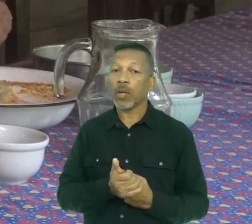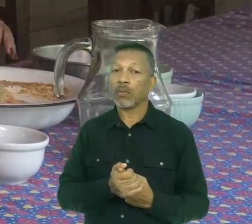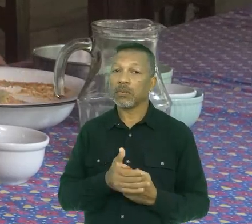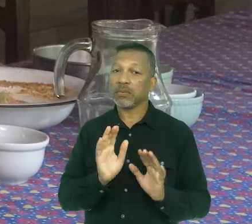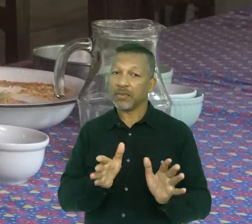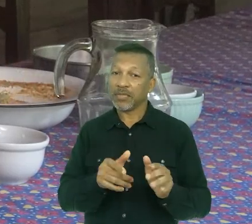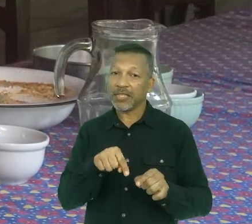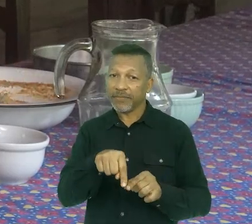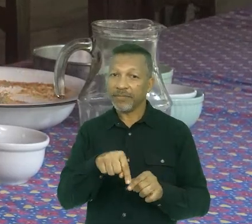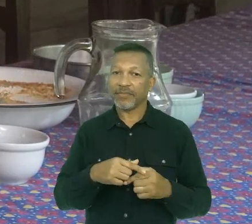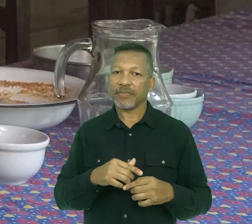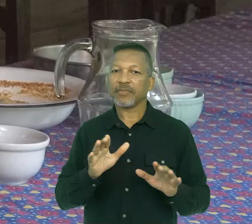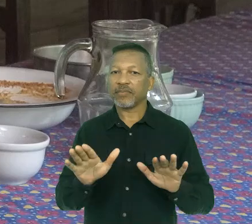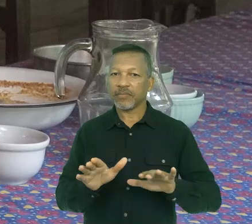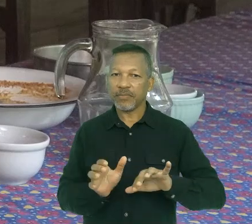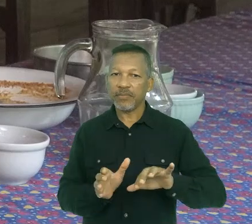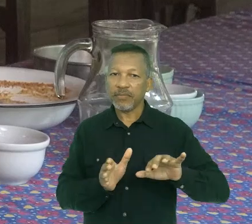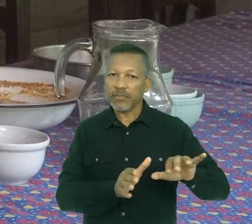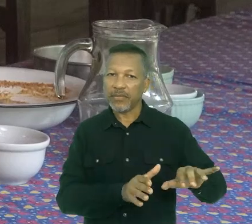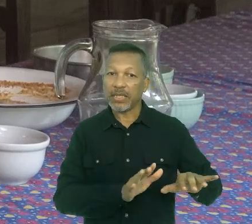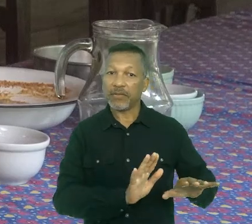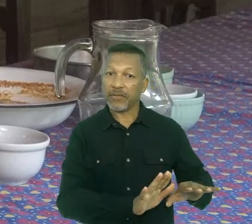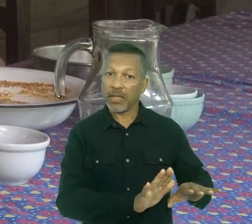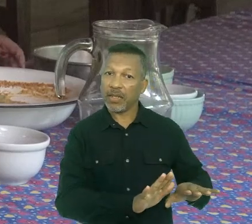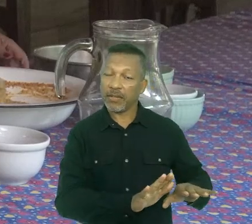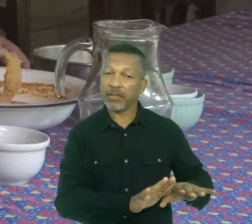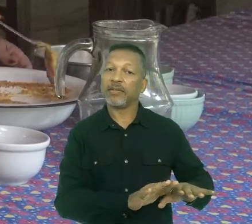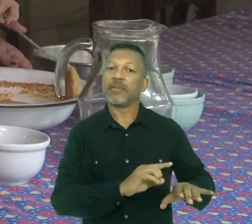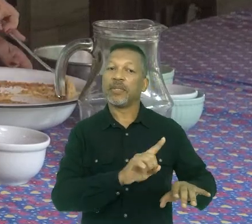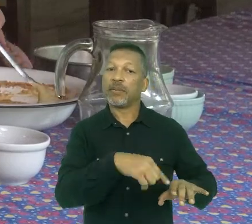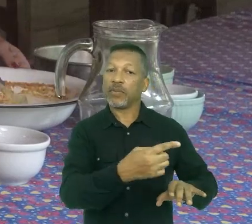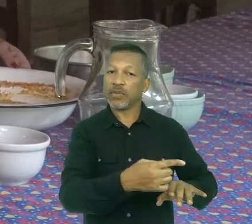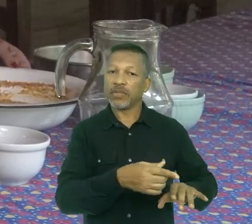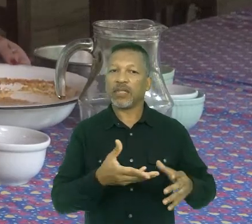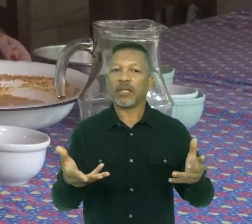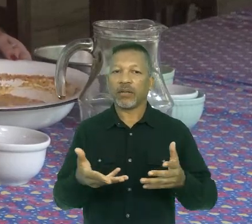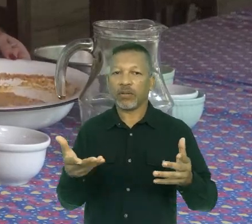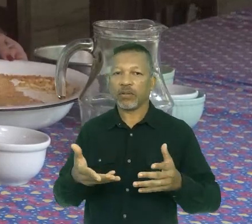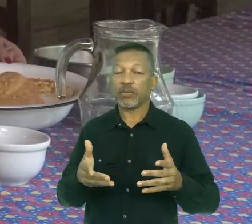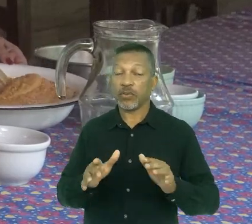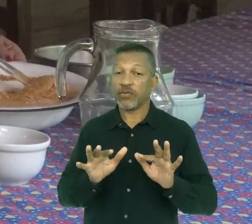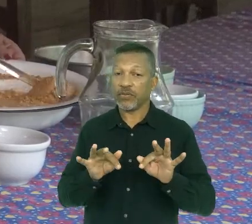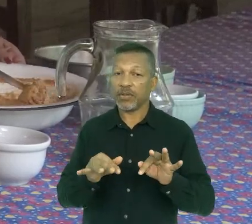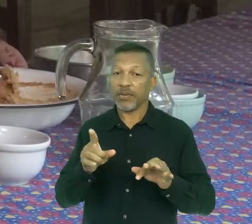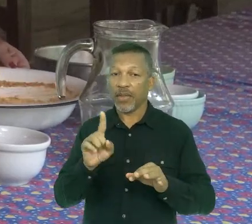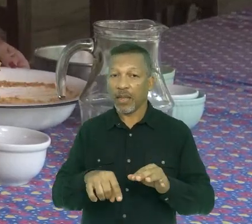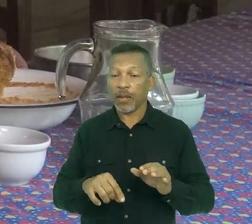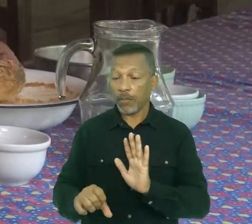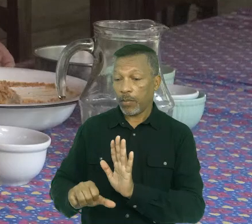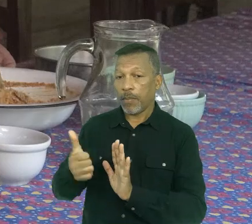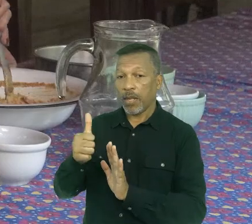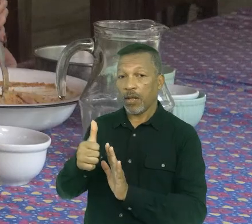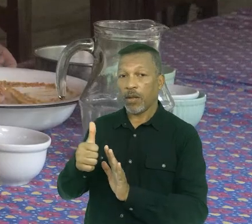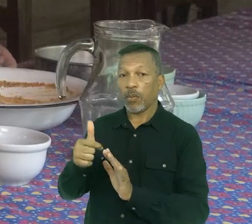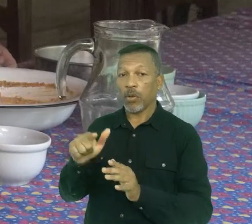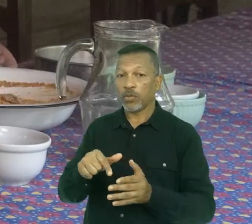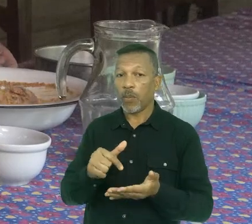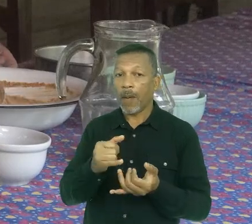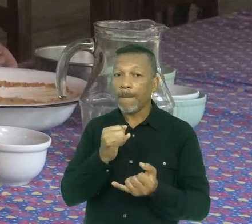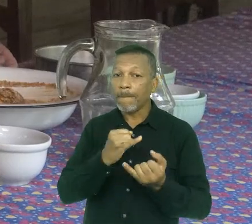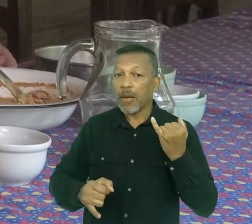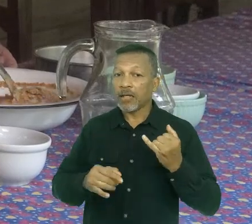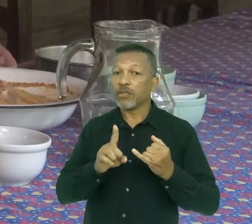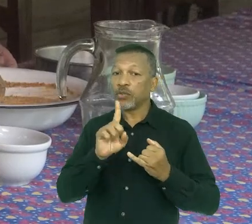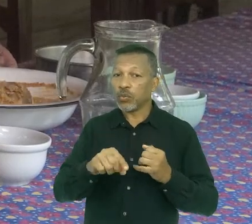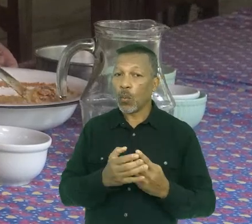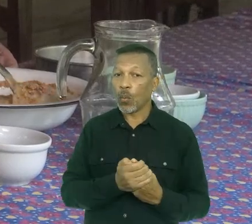né? Esse aqui eu vou deixar de reserva. Tá. Esse aqui depois. Agora você colocou o E agora? restante. Coloquei Então o primeiro é bom restante. colocar só uma parte,